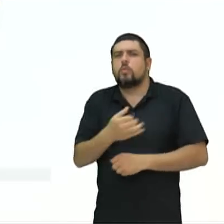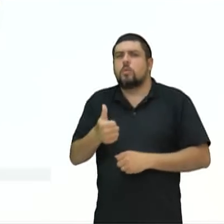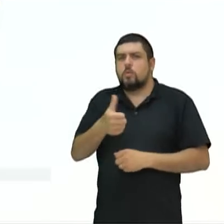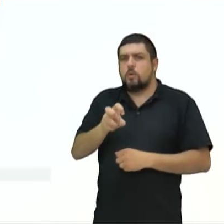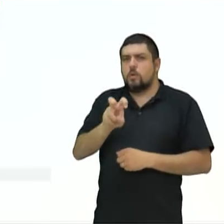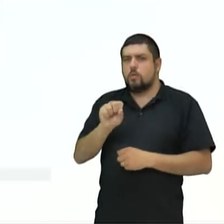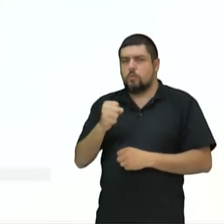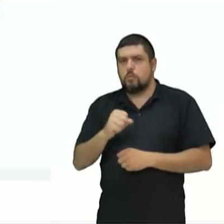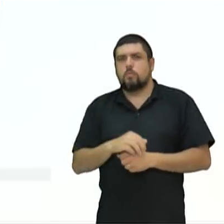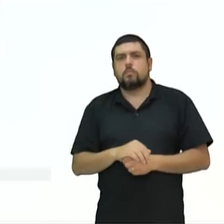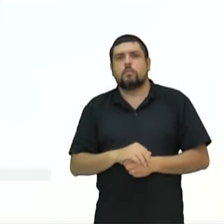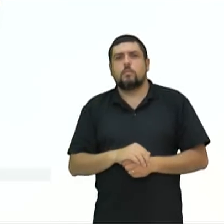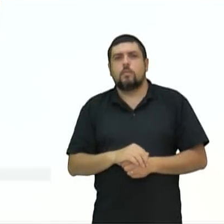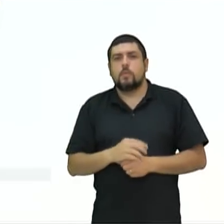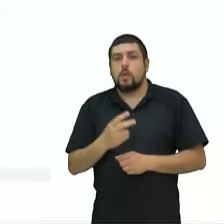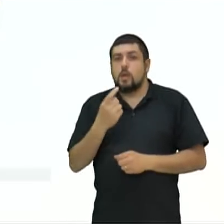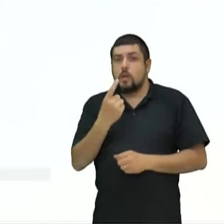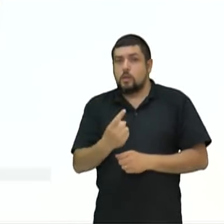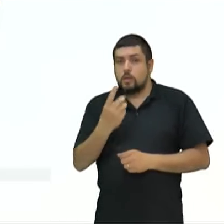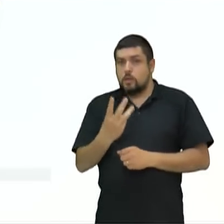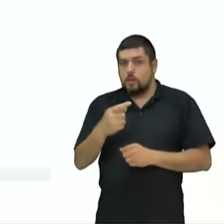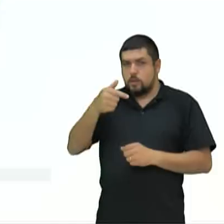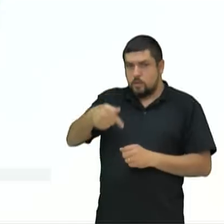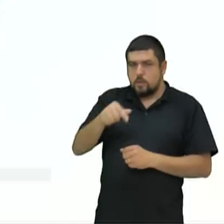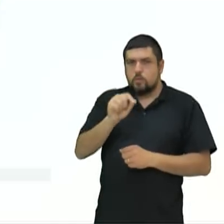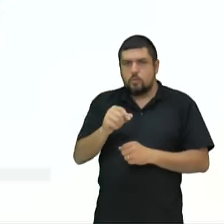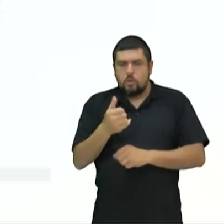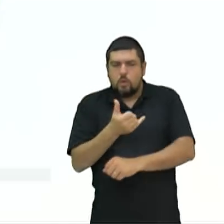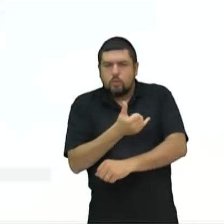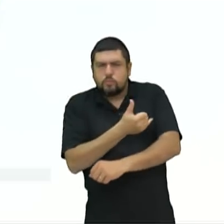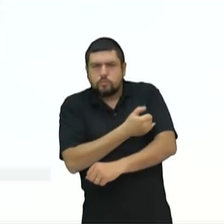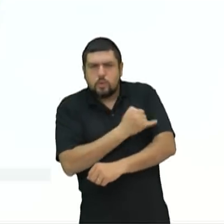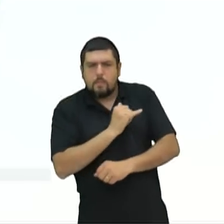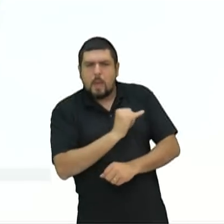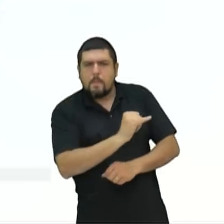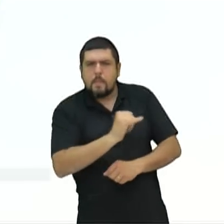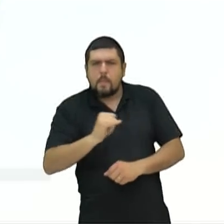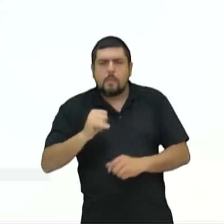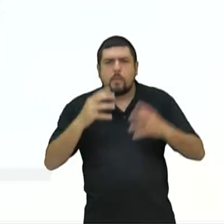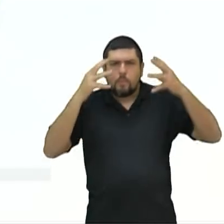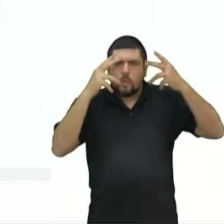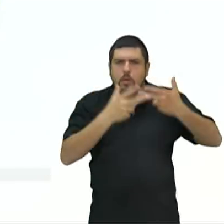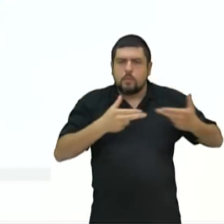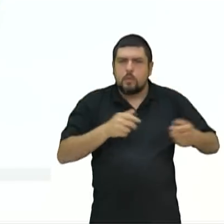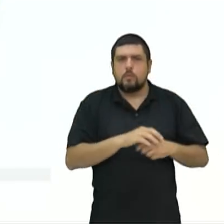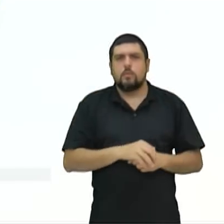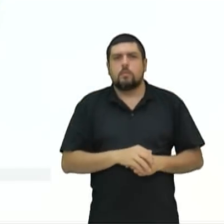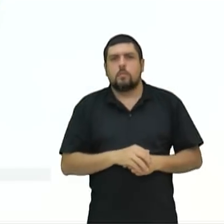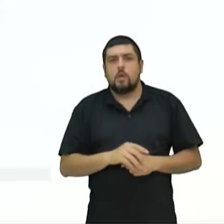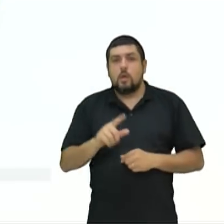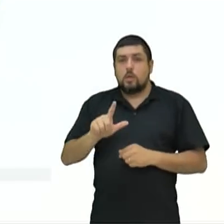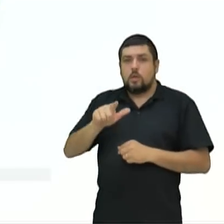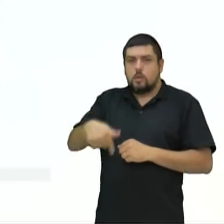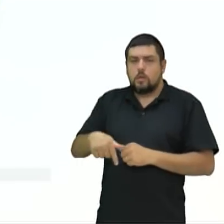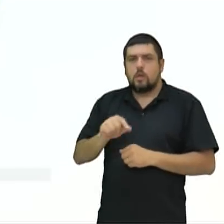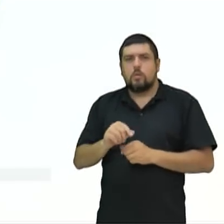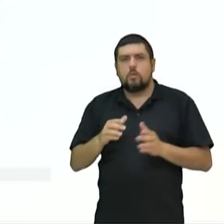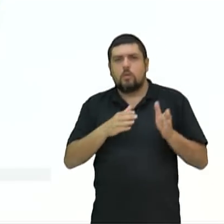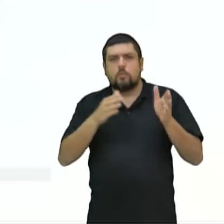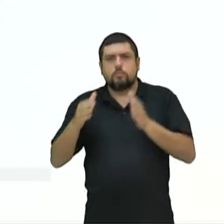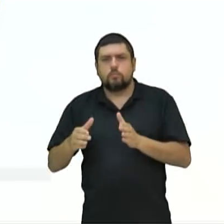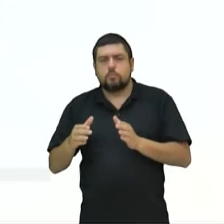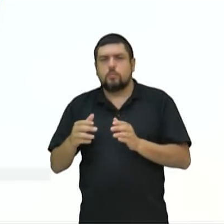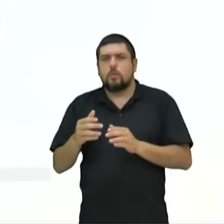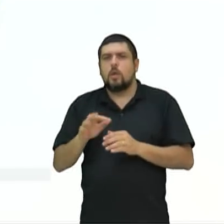Dessas, 137 estão nessa fase de testes em animais. 17 estão na fase clínica 1. O que é isso? Eles testam